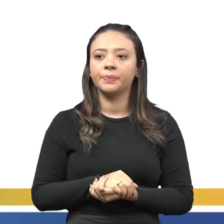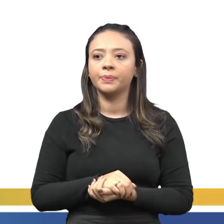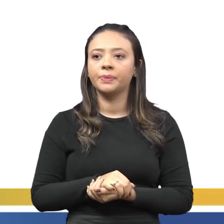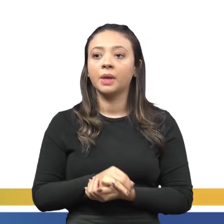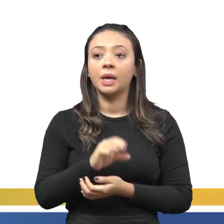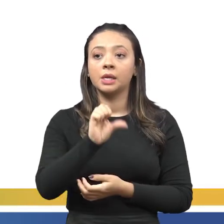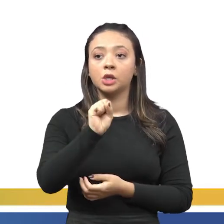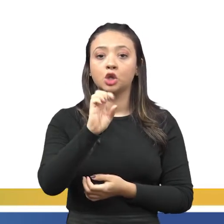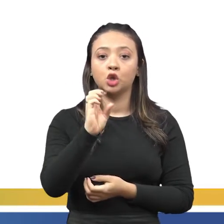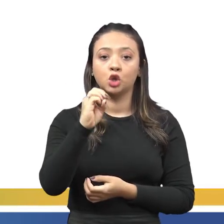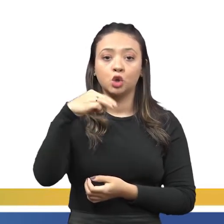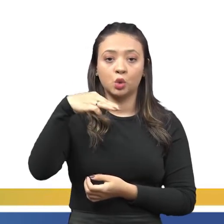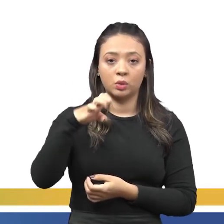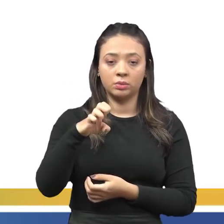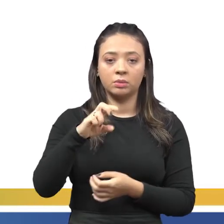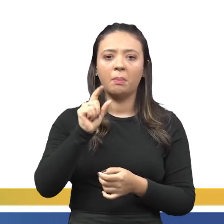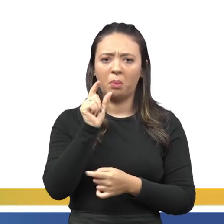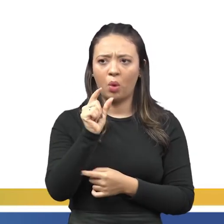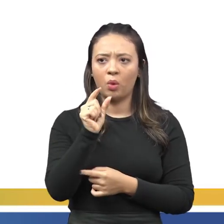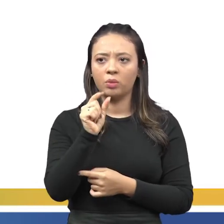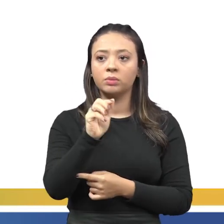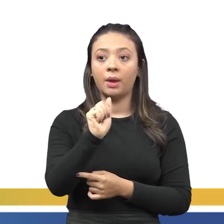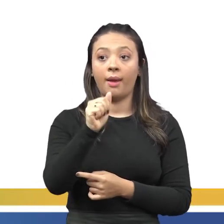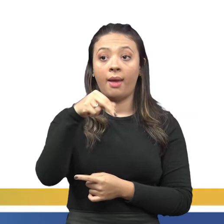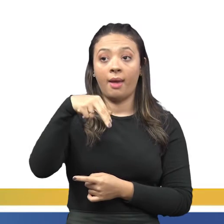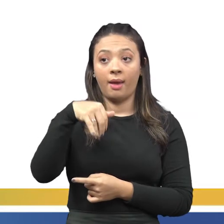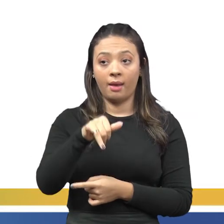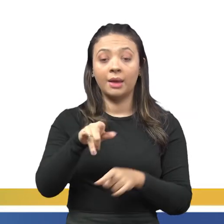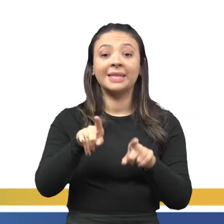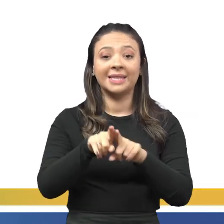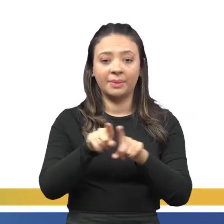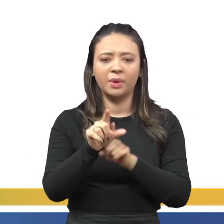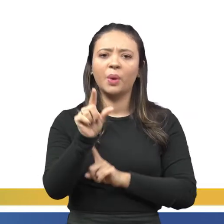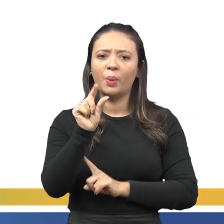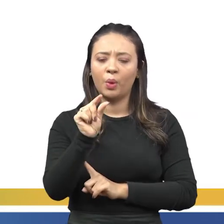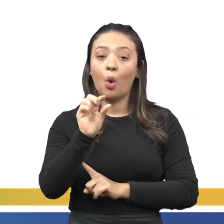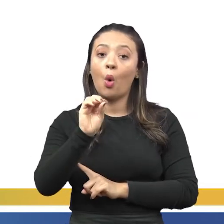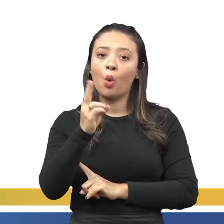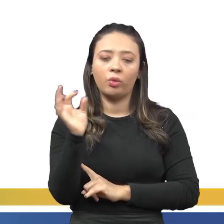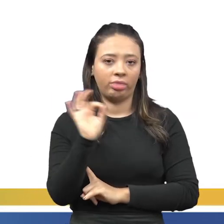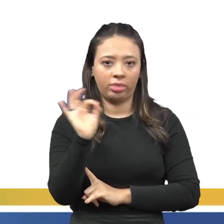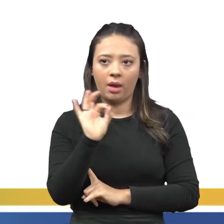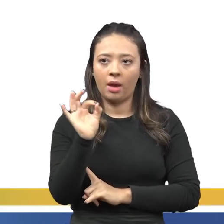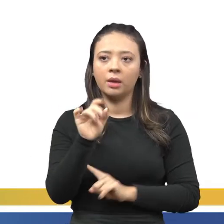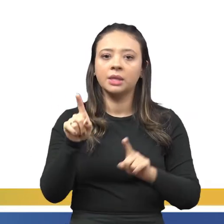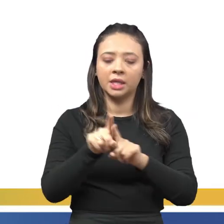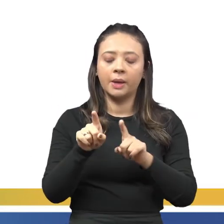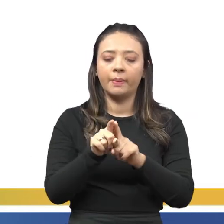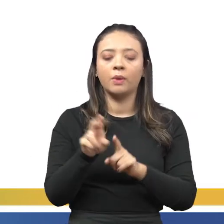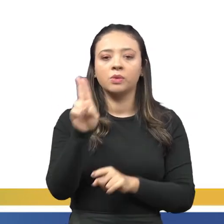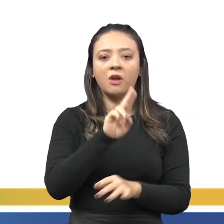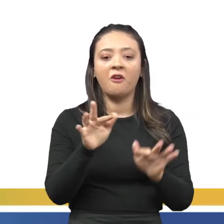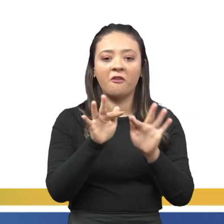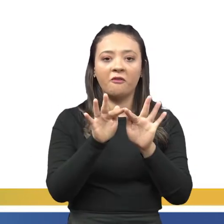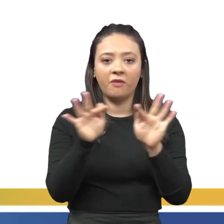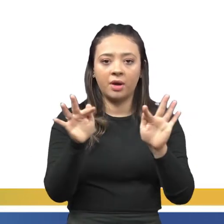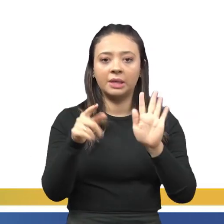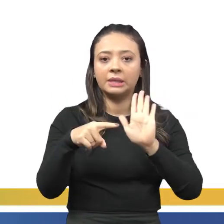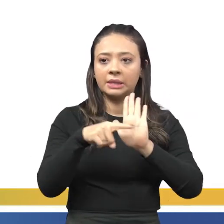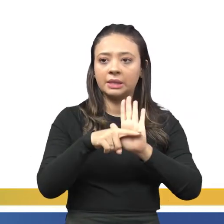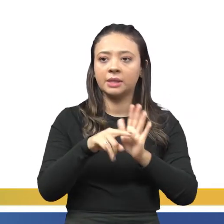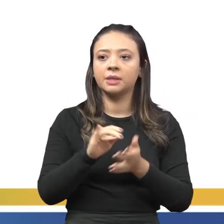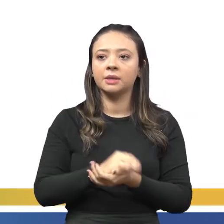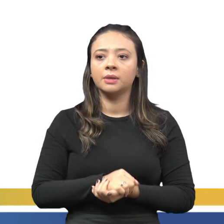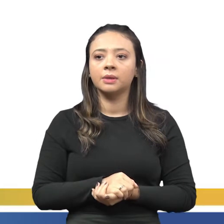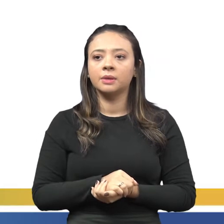vai significar um pouco, você usa para frases positivas. Any vai significar um pouco também, ou nenhuma, você usa para